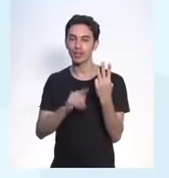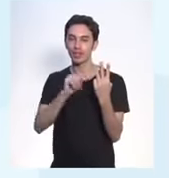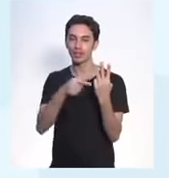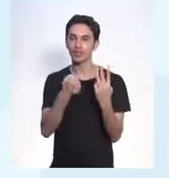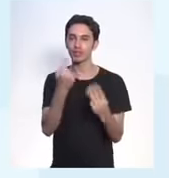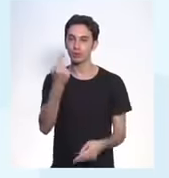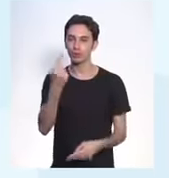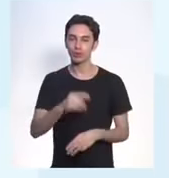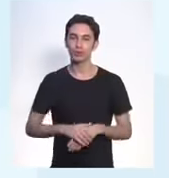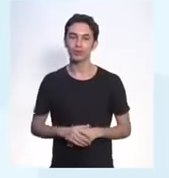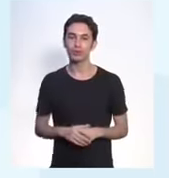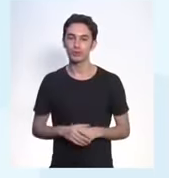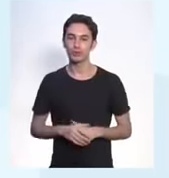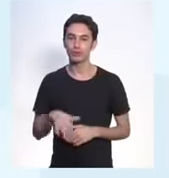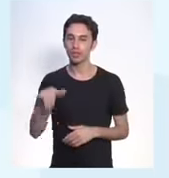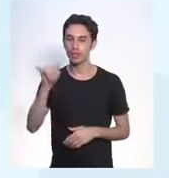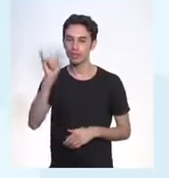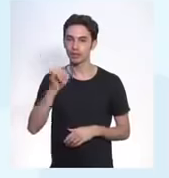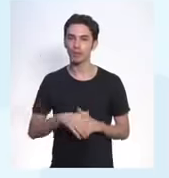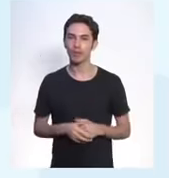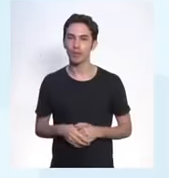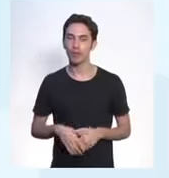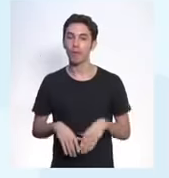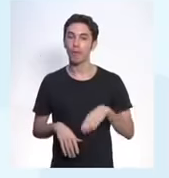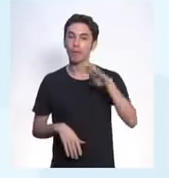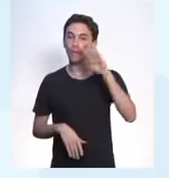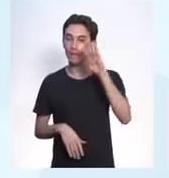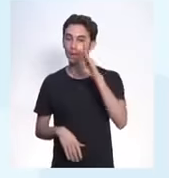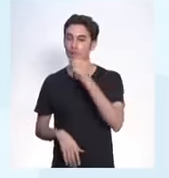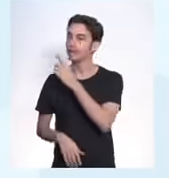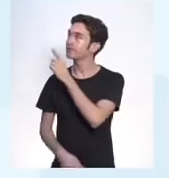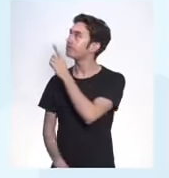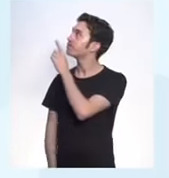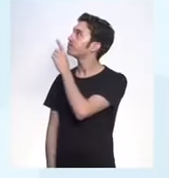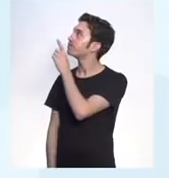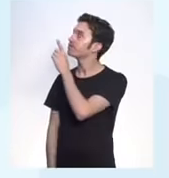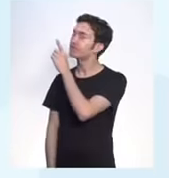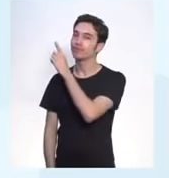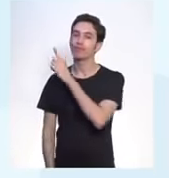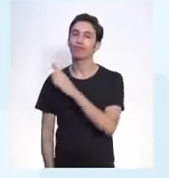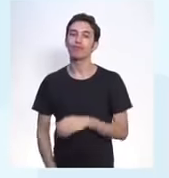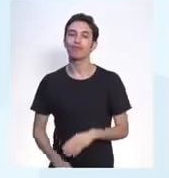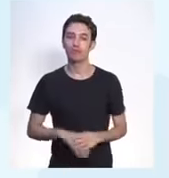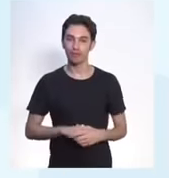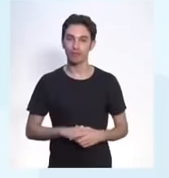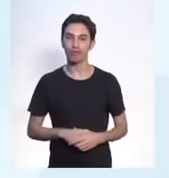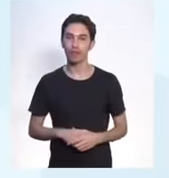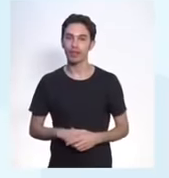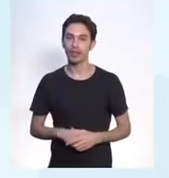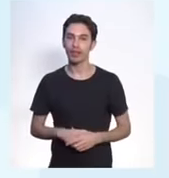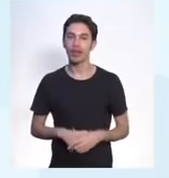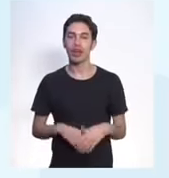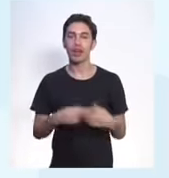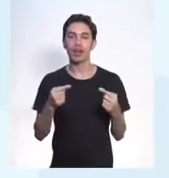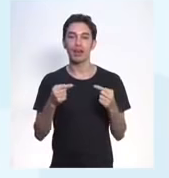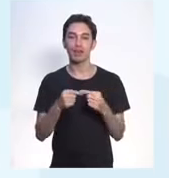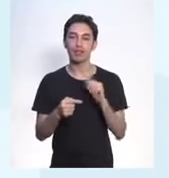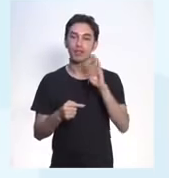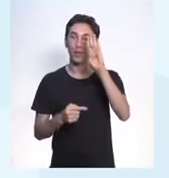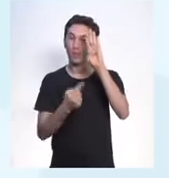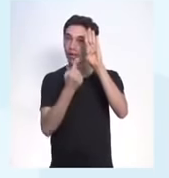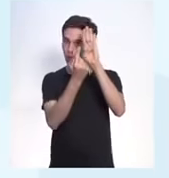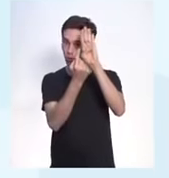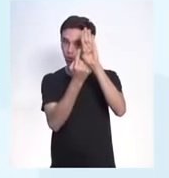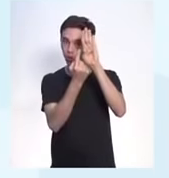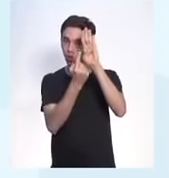beleza perfeito o ponto b meu. B veio para aqui em cima meu. 3